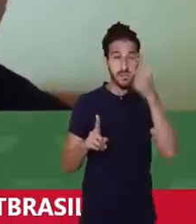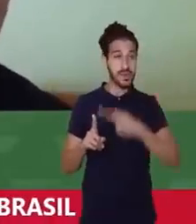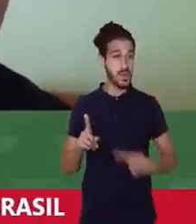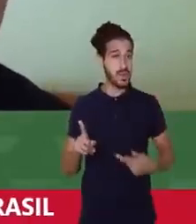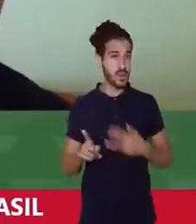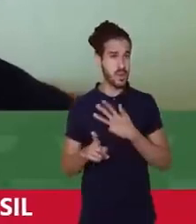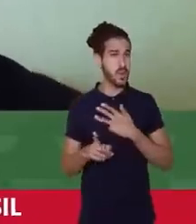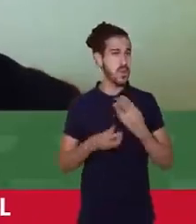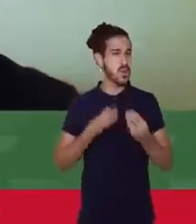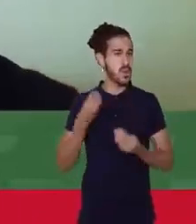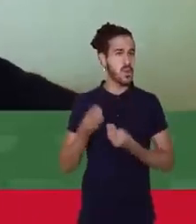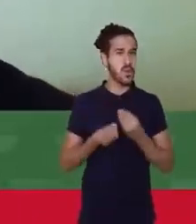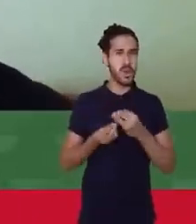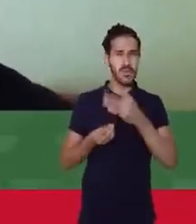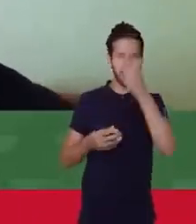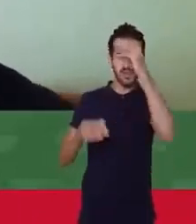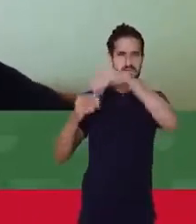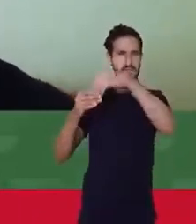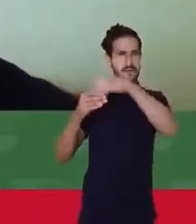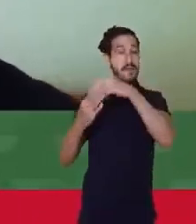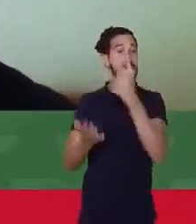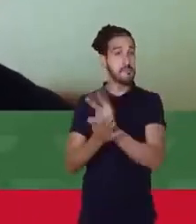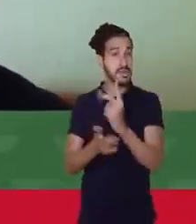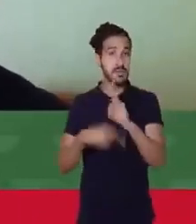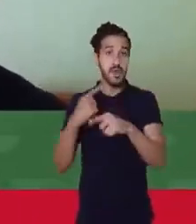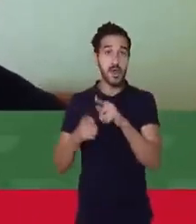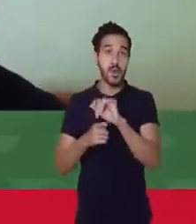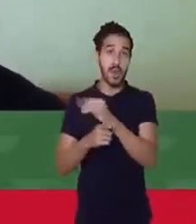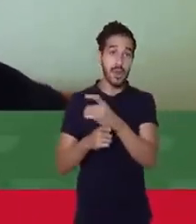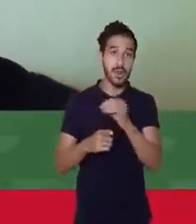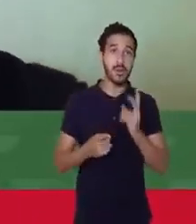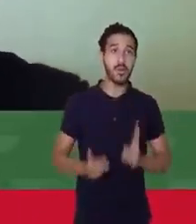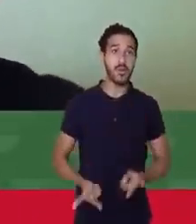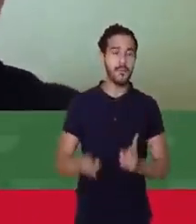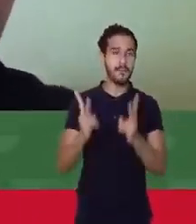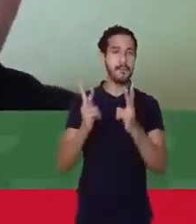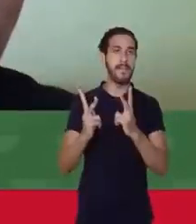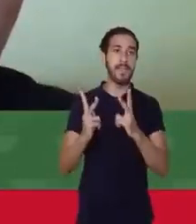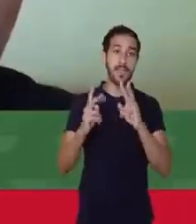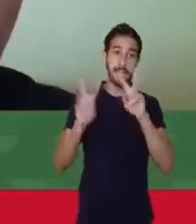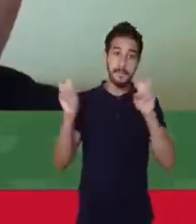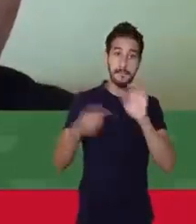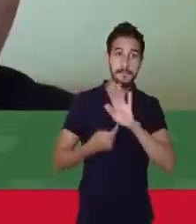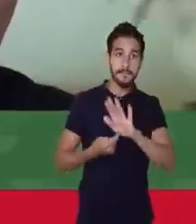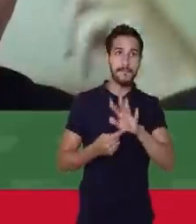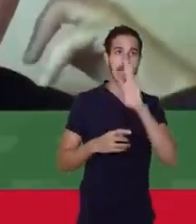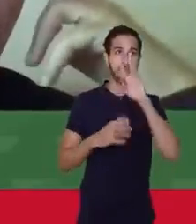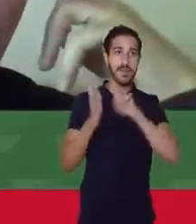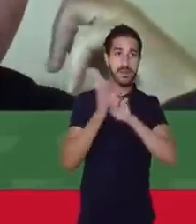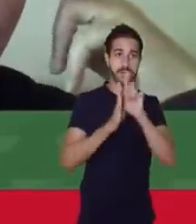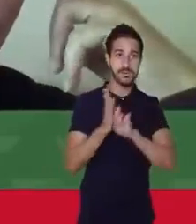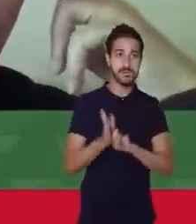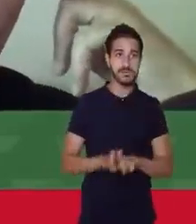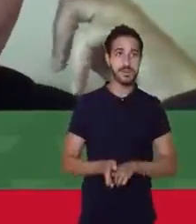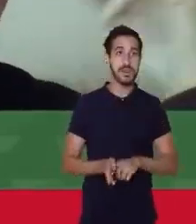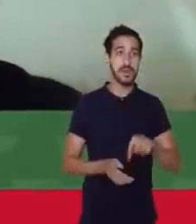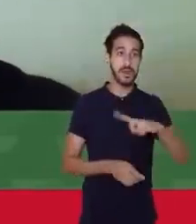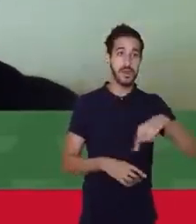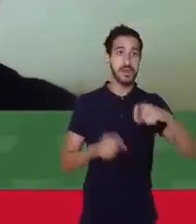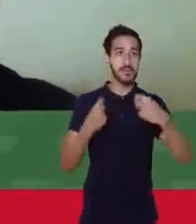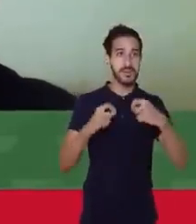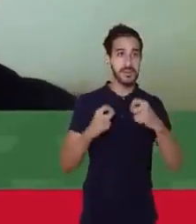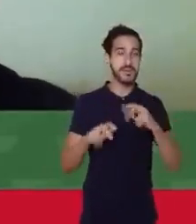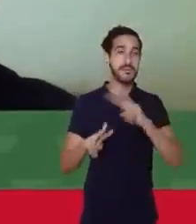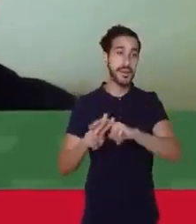a popularidade dele, mesmo com uma condenação, se mantinha, e isso estava expresso nas pesquisas, tiveram